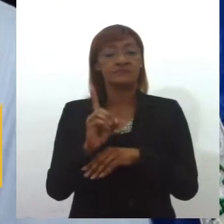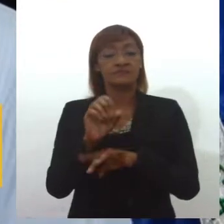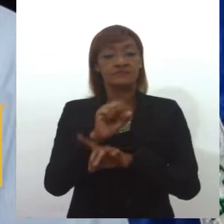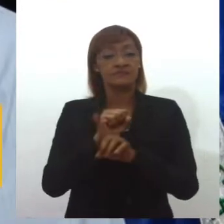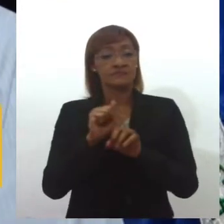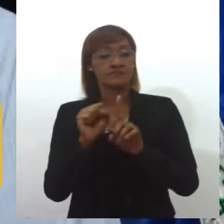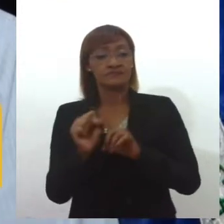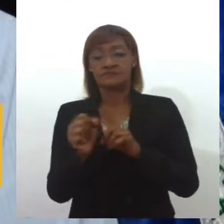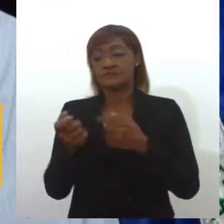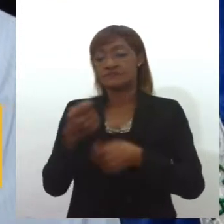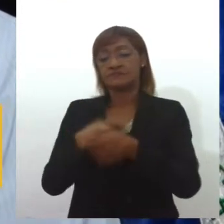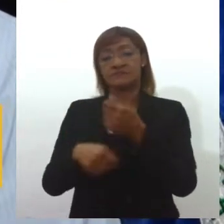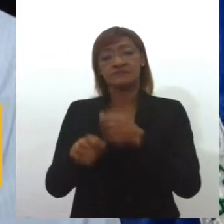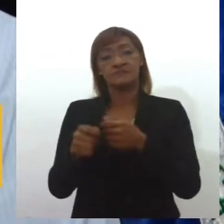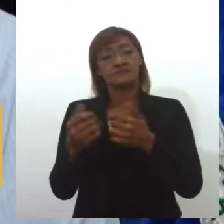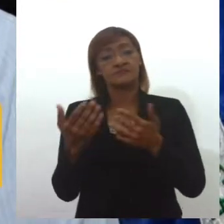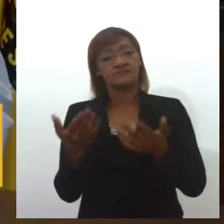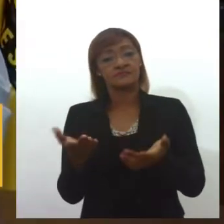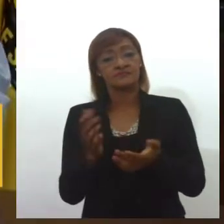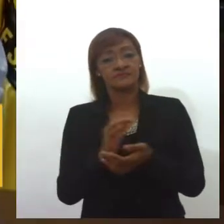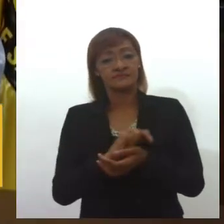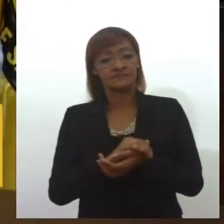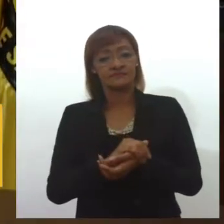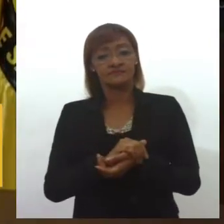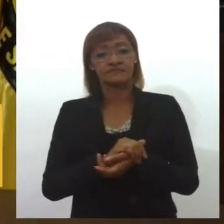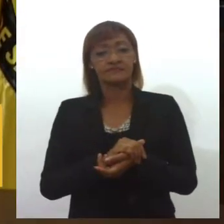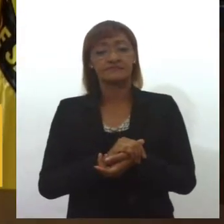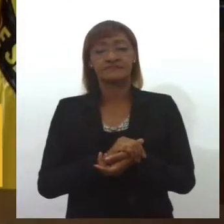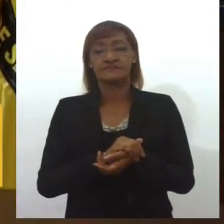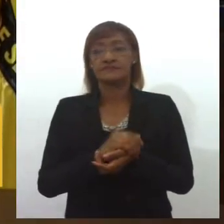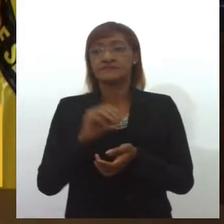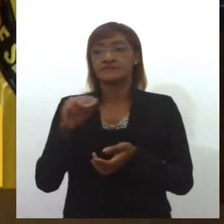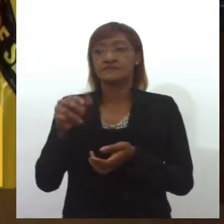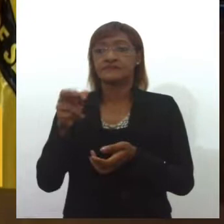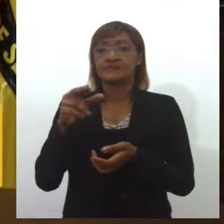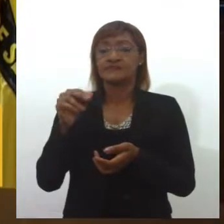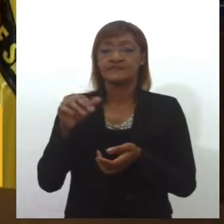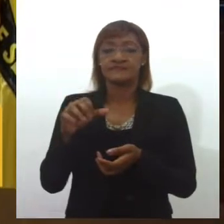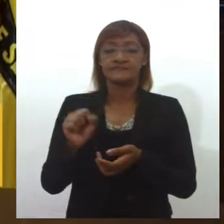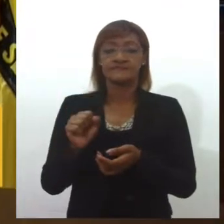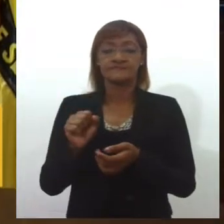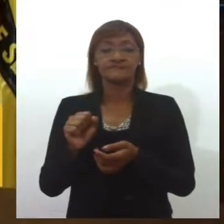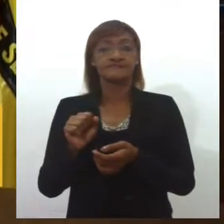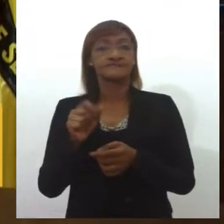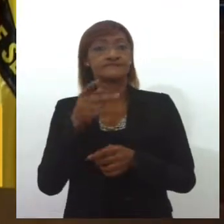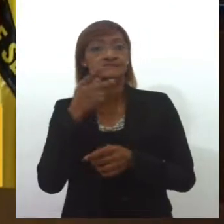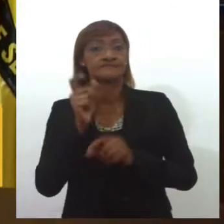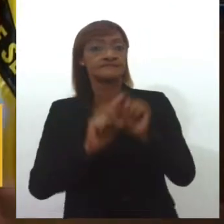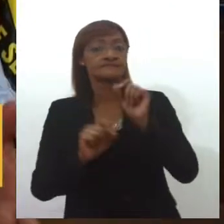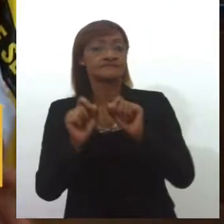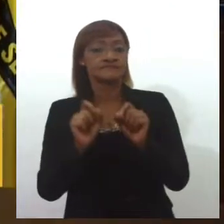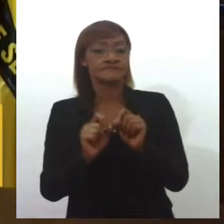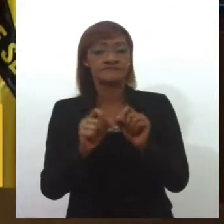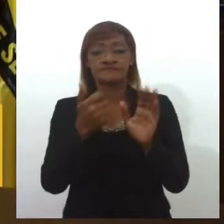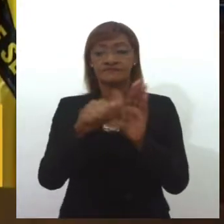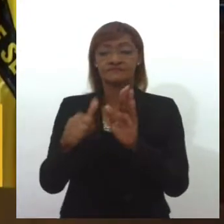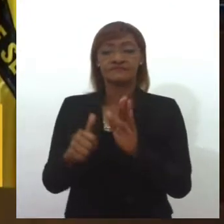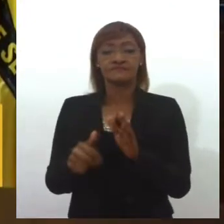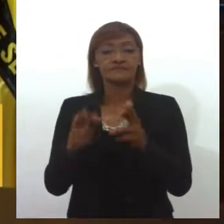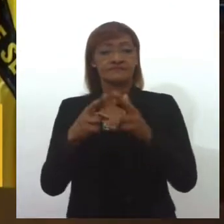comércio, muito menos para o setor de serviço. Para Marco Pinheiro, a situação é de analisar e buscar soluções